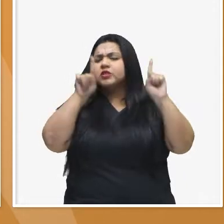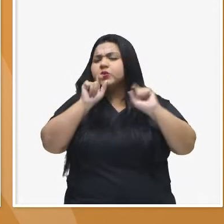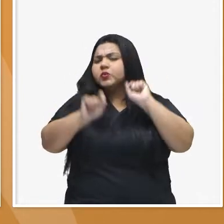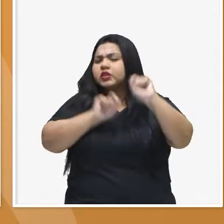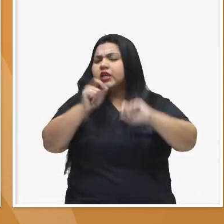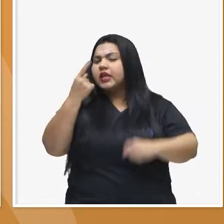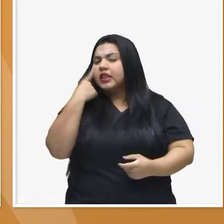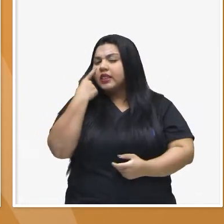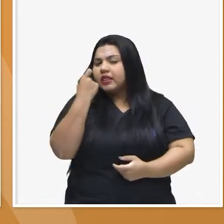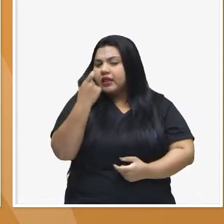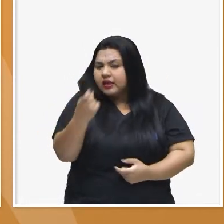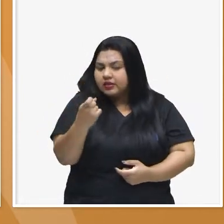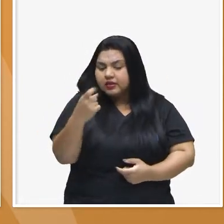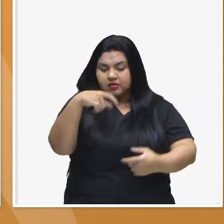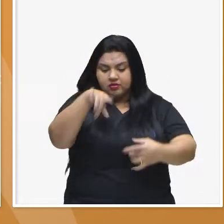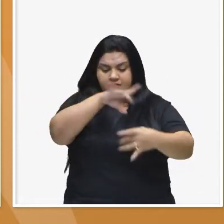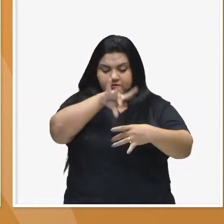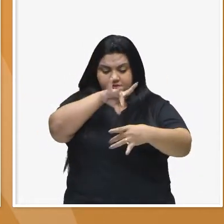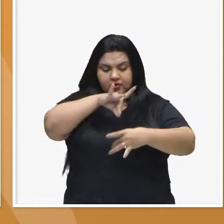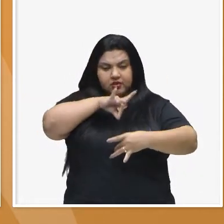que o espírito aqui que o Hegel